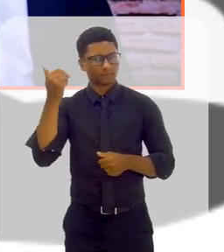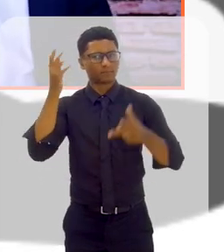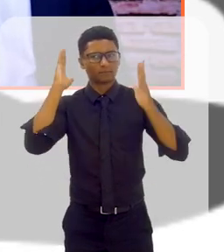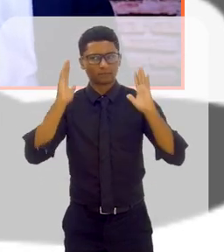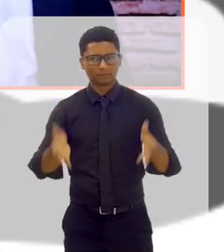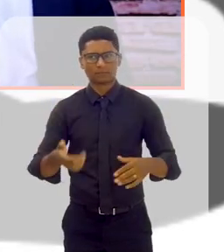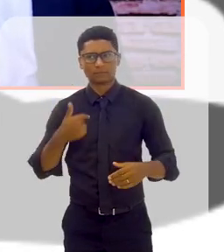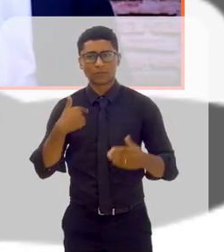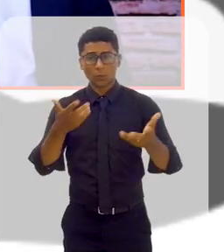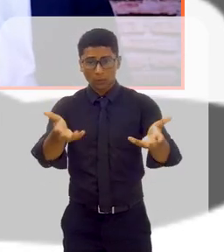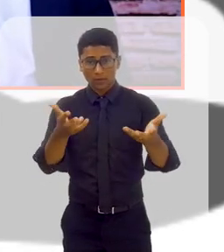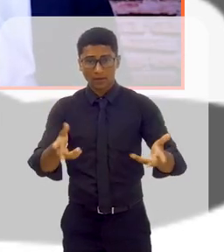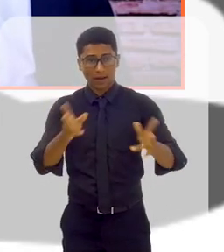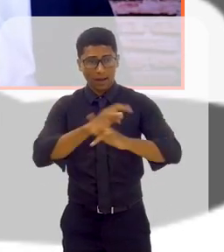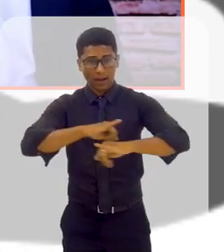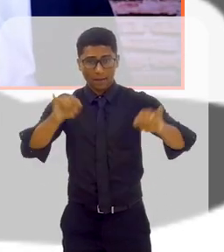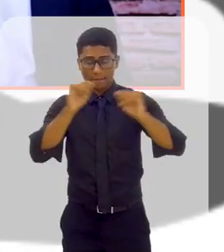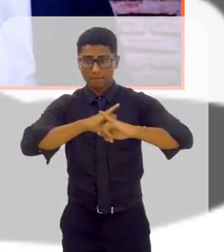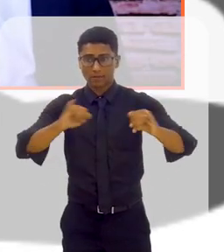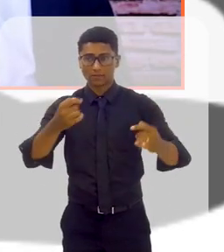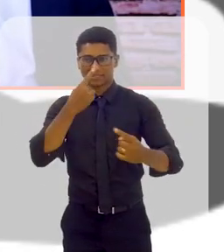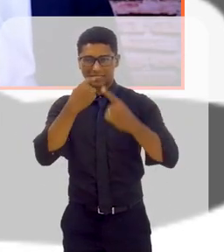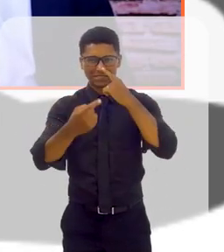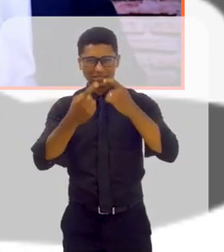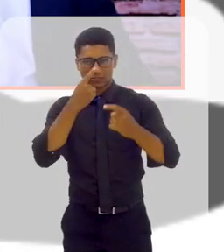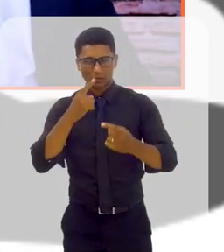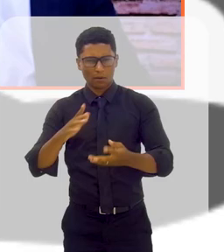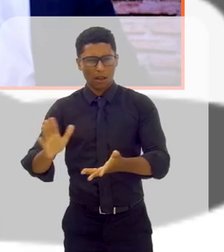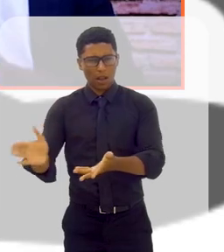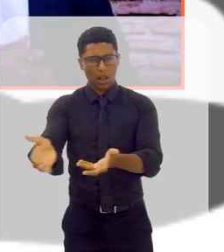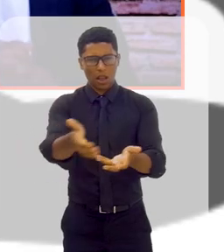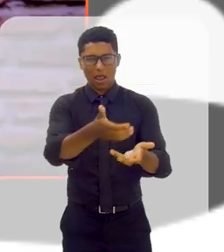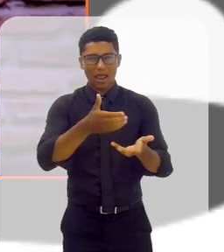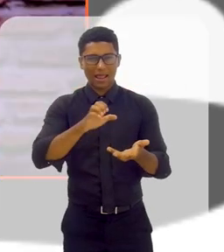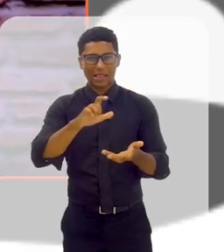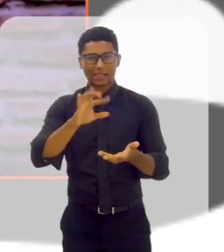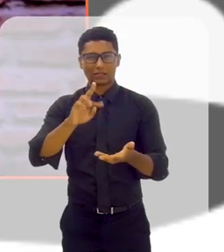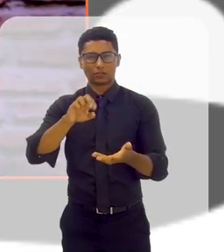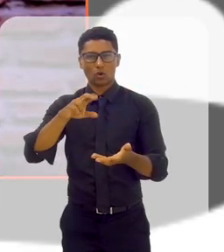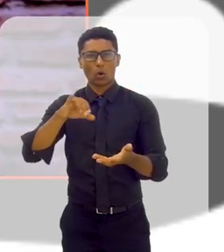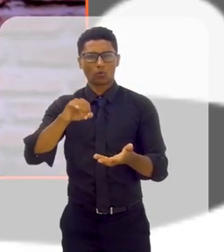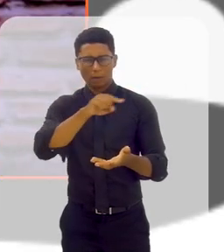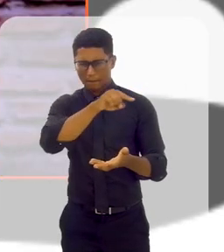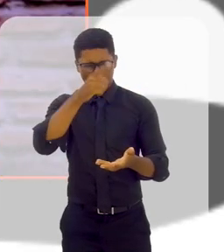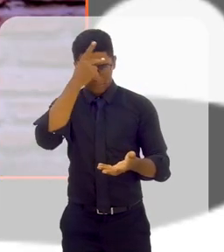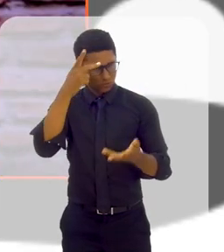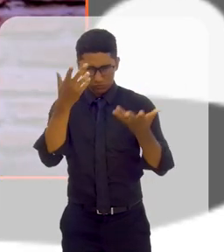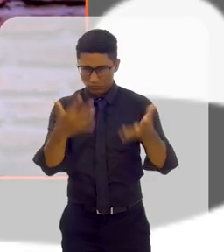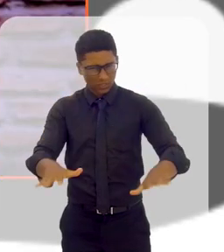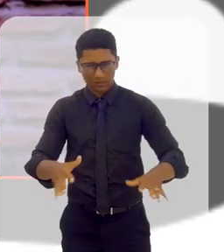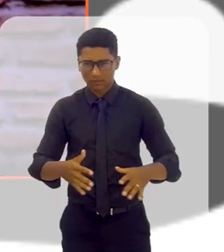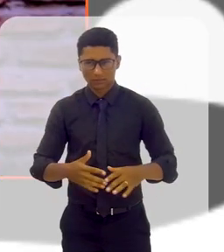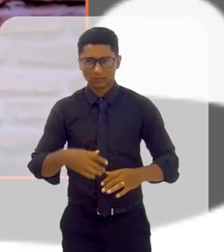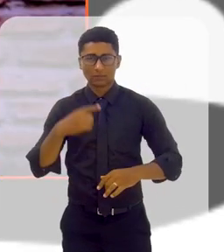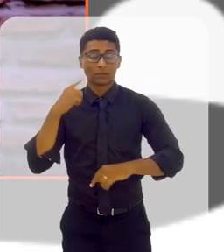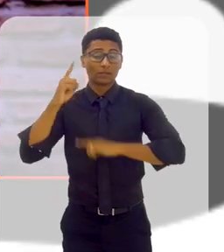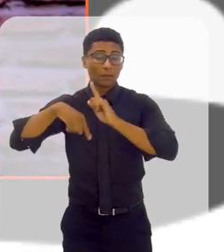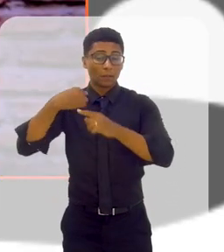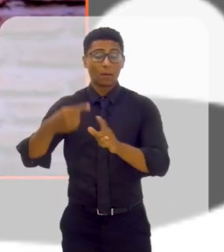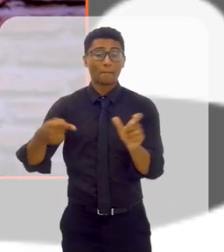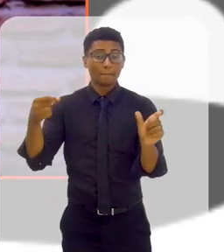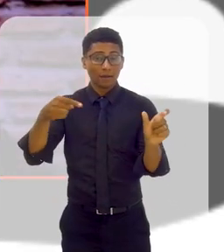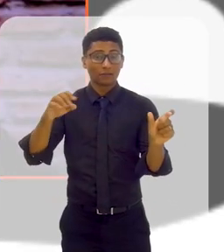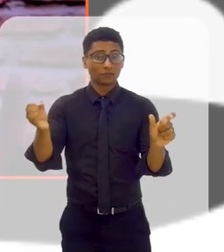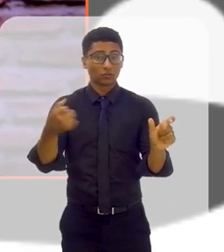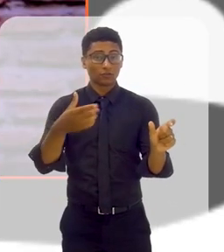situações de querer fazer uma campanha de lixo eletrônico de coletar lixo eletrônico e a pessoa não quis aí depois eu mudei